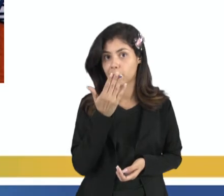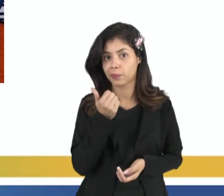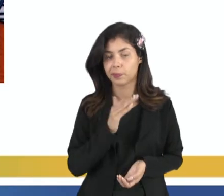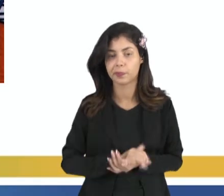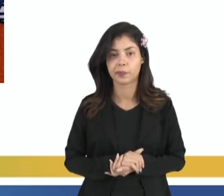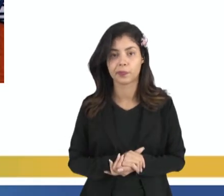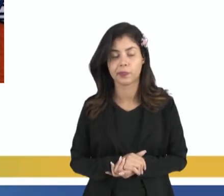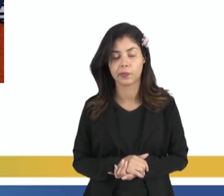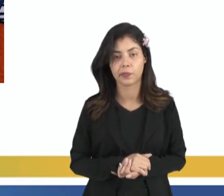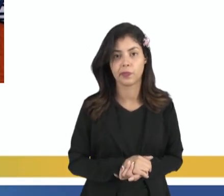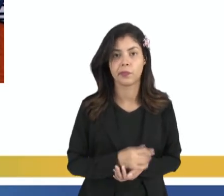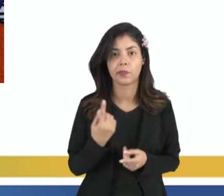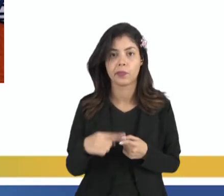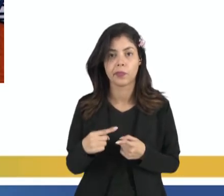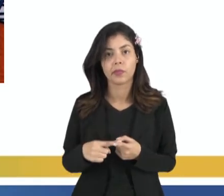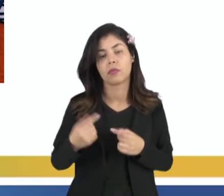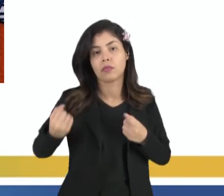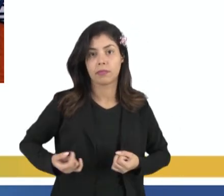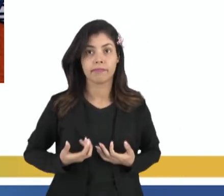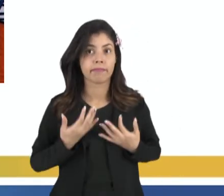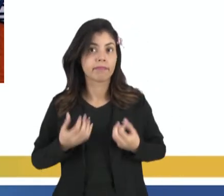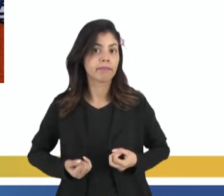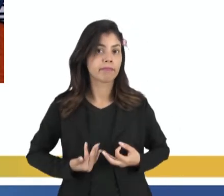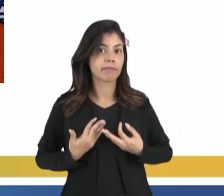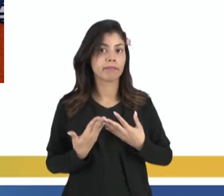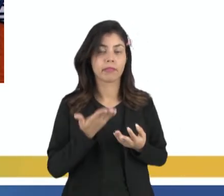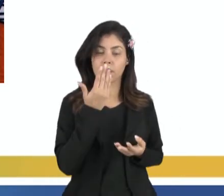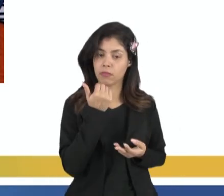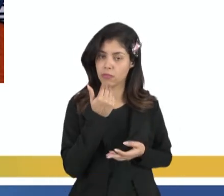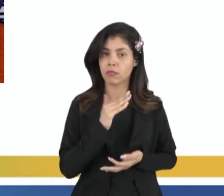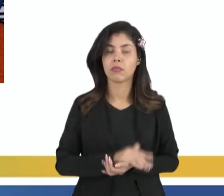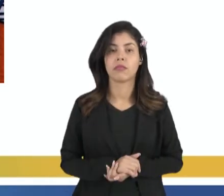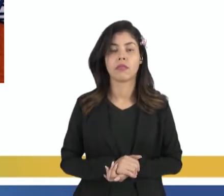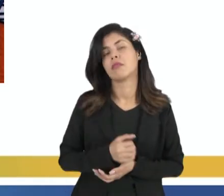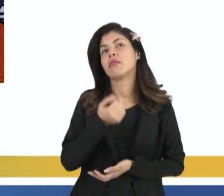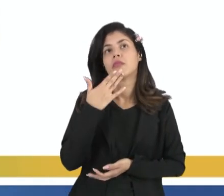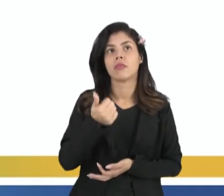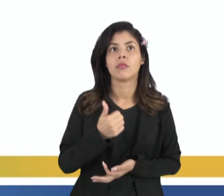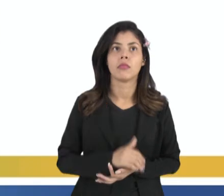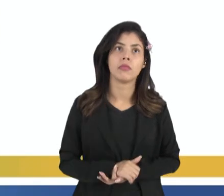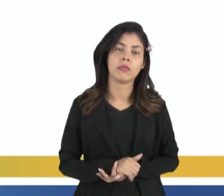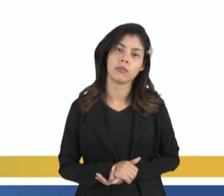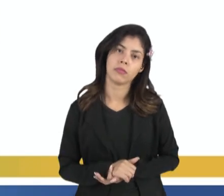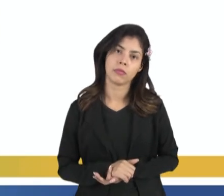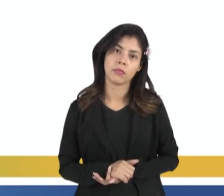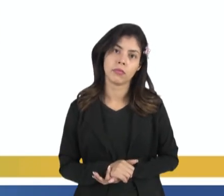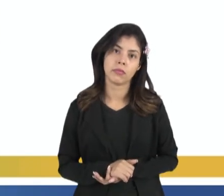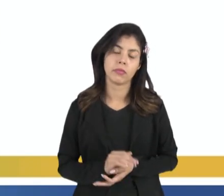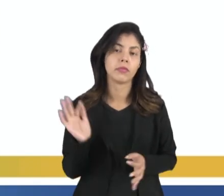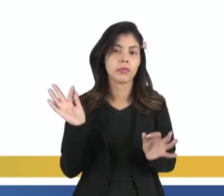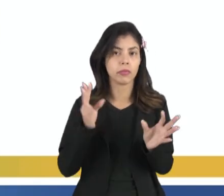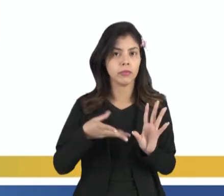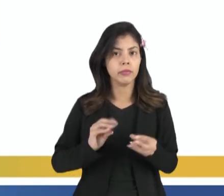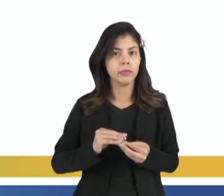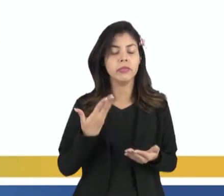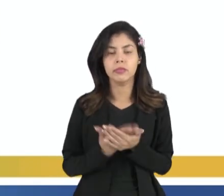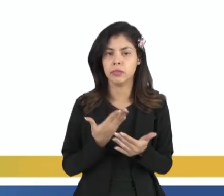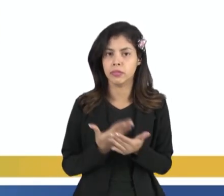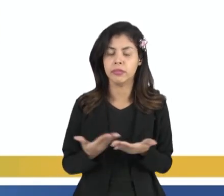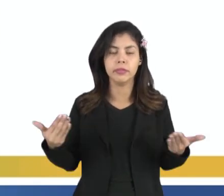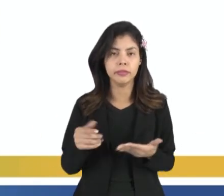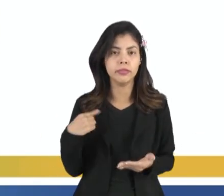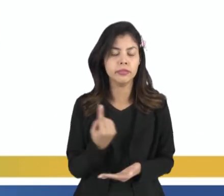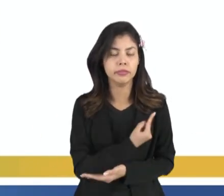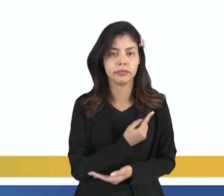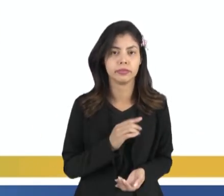de você comer, porque ele vai estimular o seu apetite, tá? E aí, para a gente fechar a nossa aula de hoje,